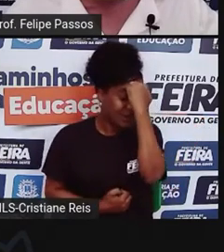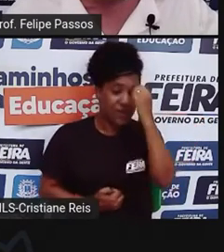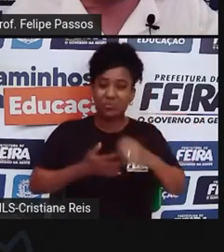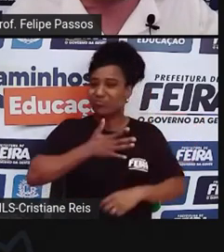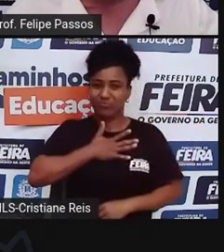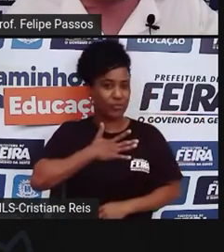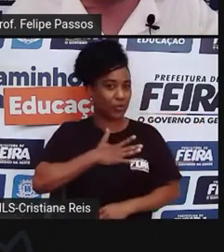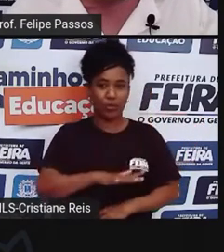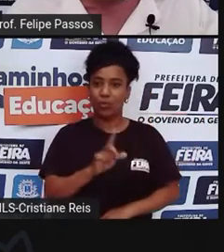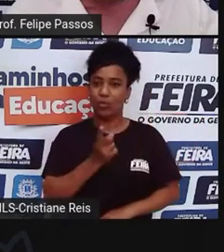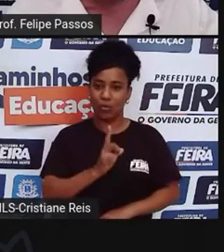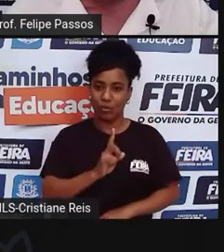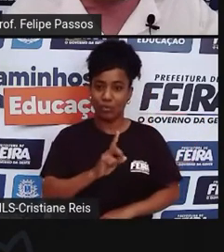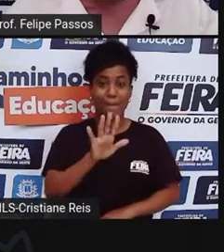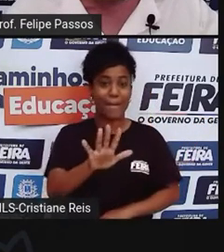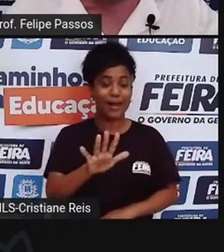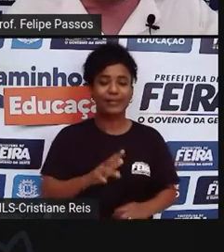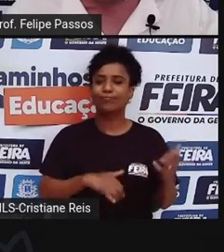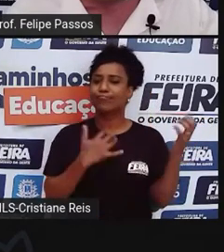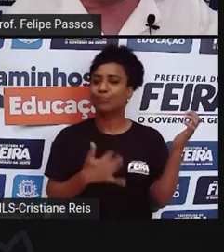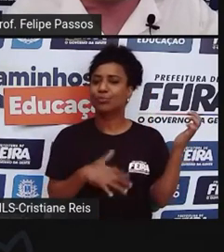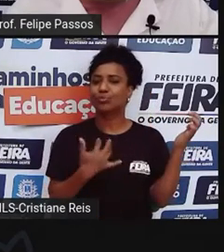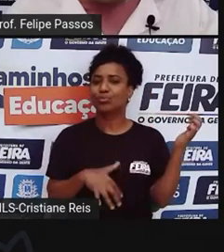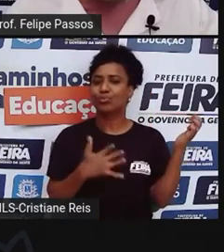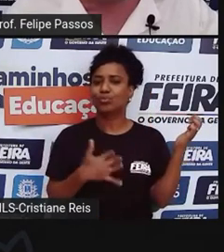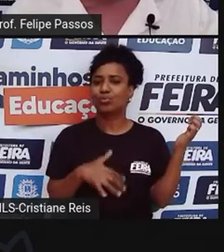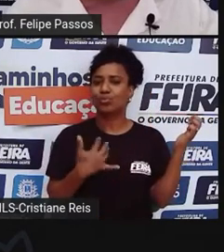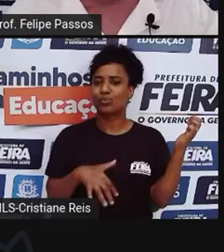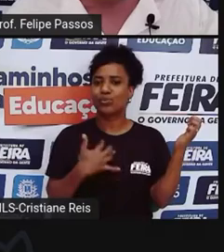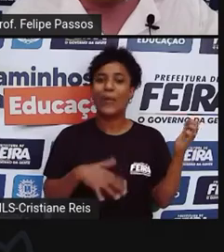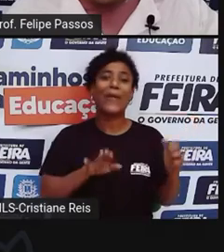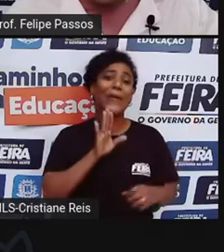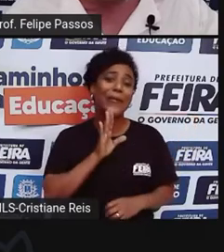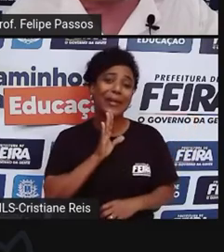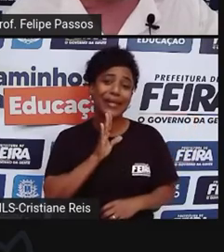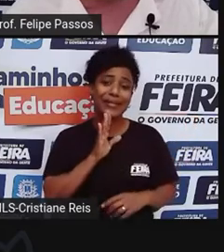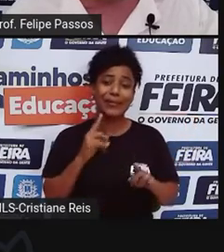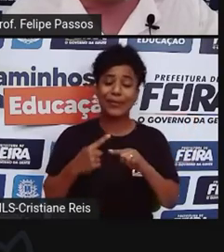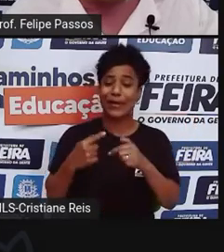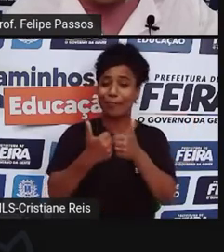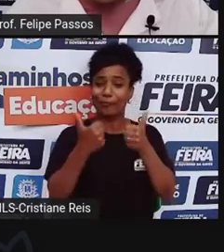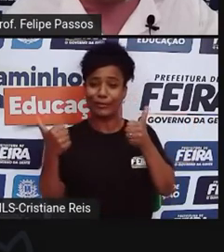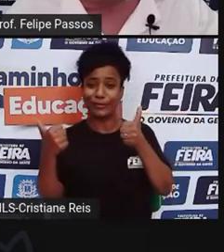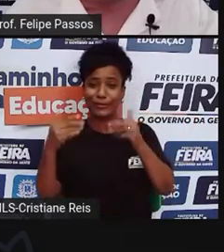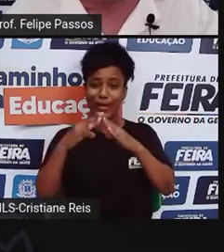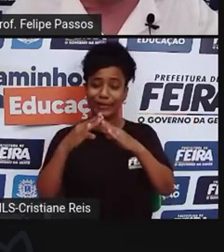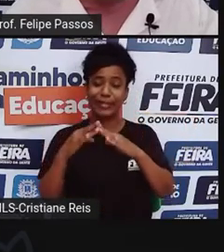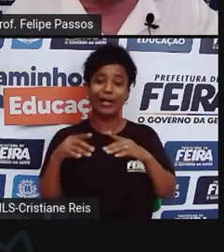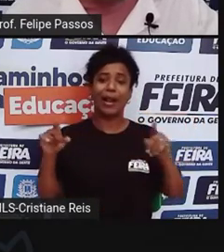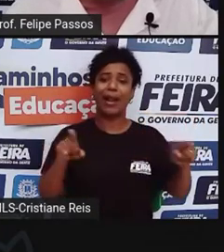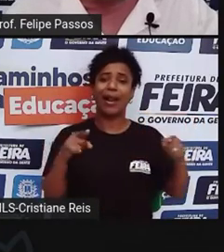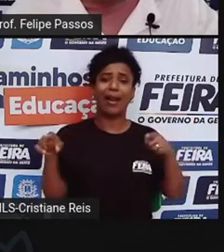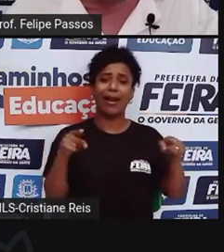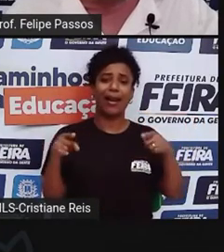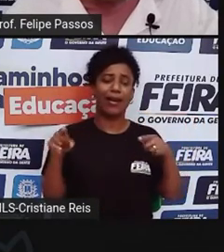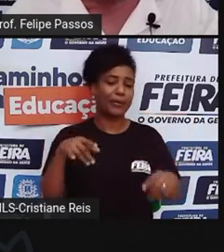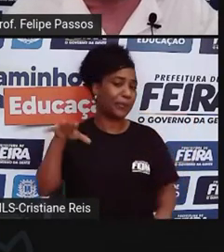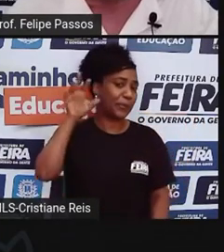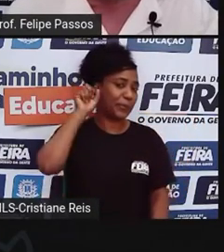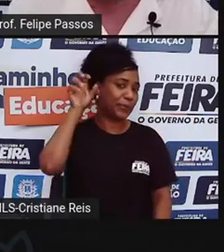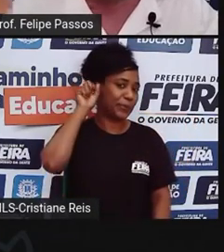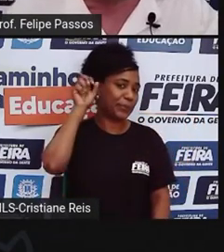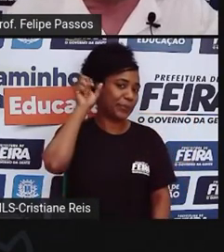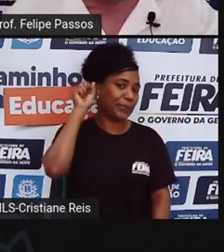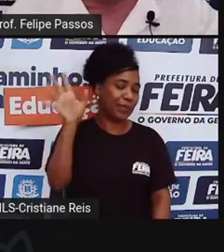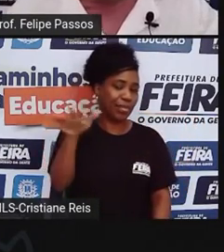Mas se eu pegar o violão, eu canto todos, porque o vizinho toca, que aquele negócio entra no seu juízo que você nem percebe.